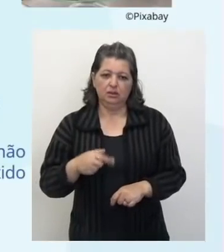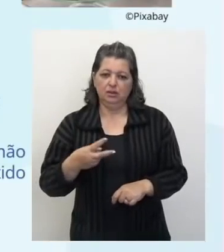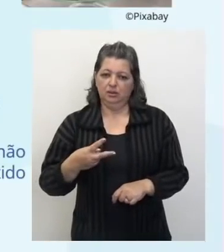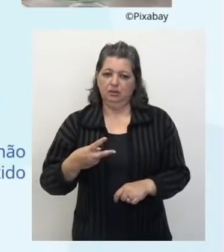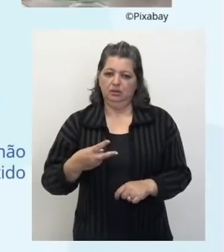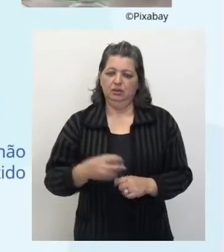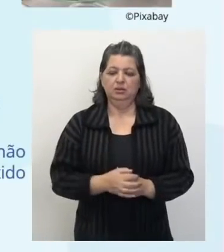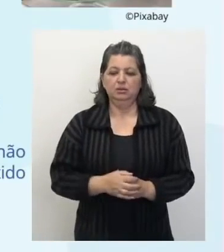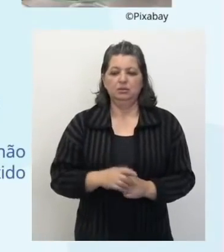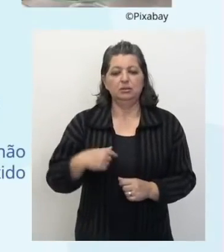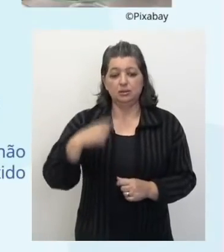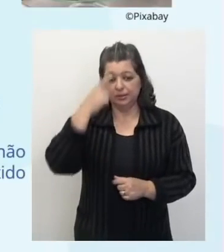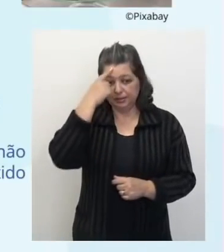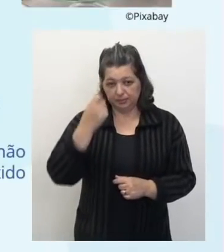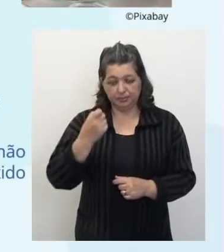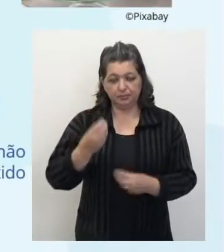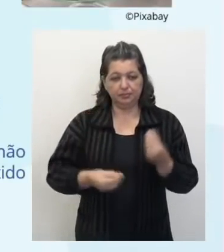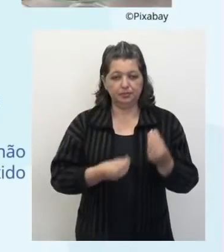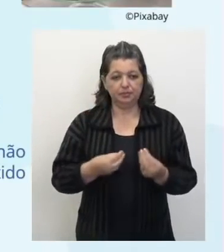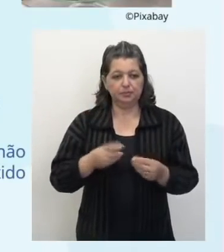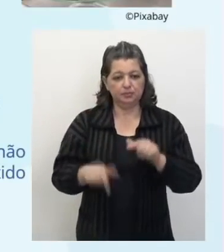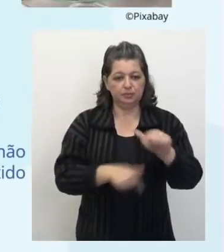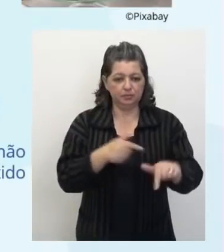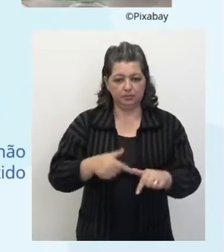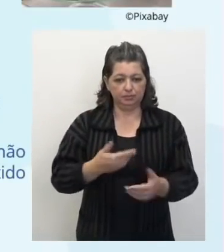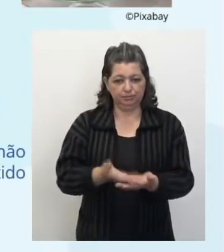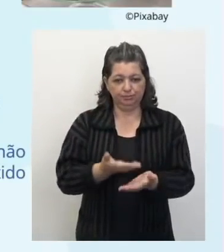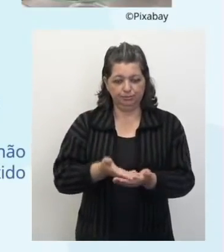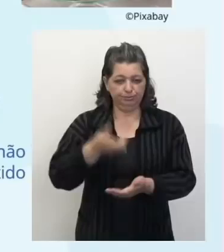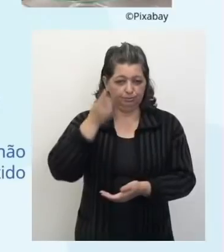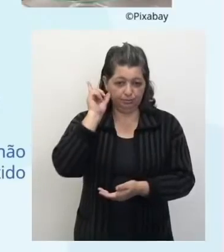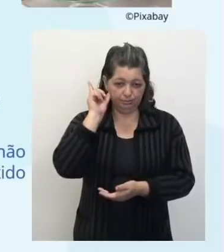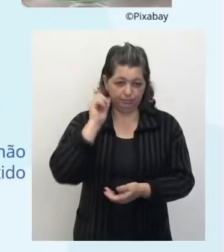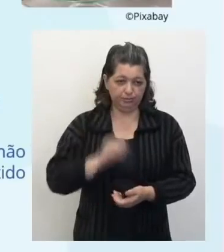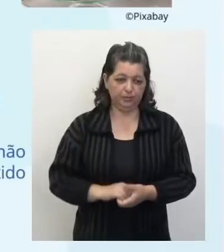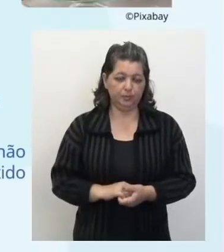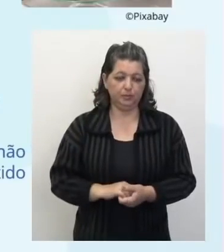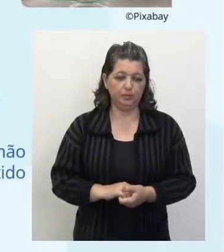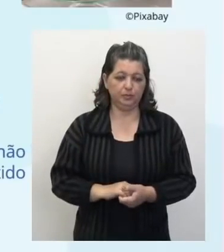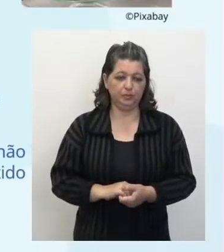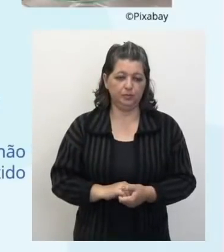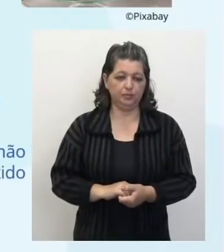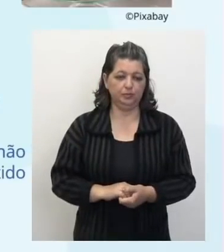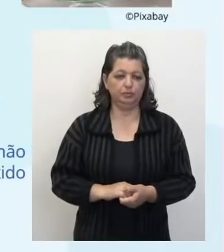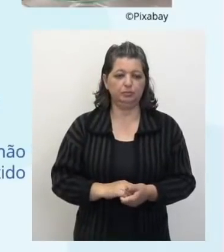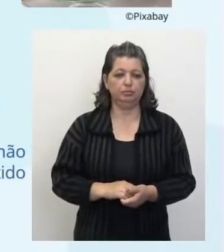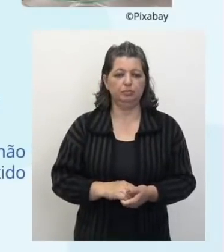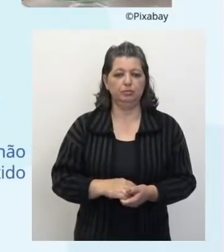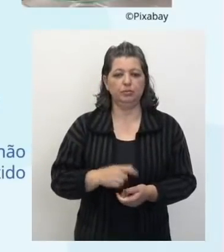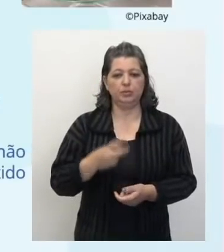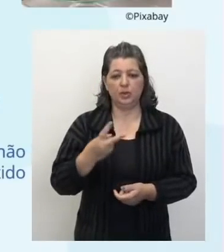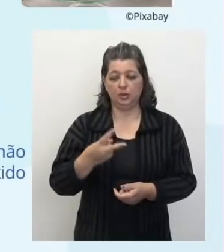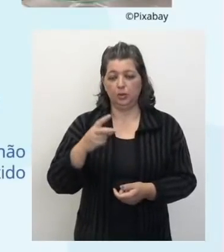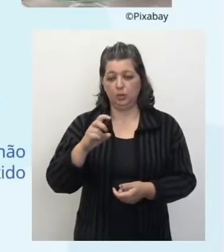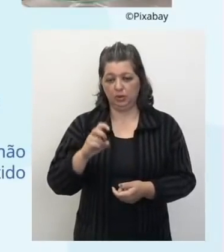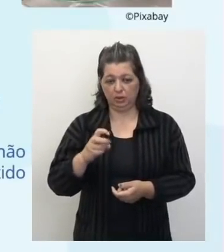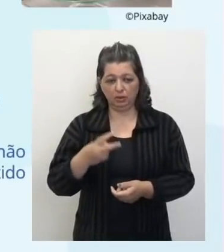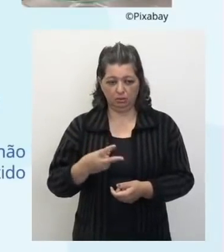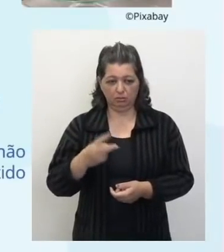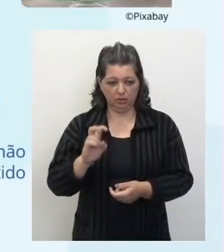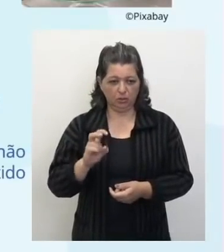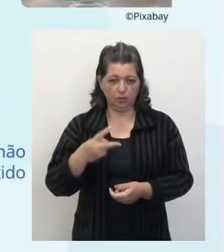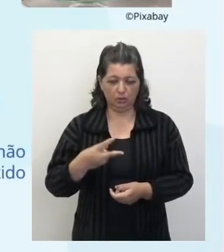Então, vamos, em língua portuguesa, vamos separar as frases aí, né? As orações, tá? Então, ó, a Silvana começou